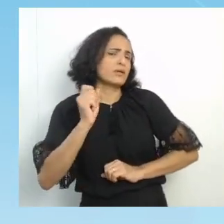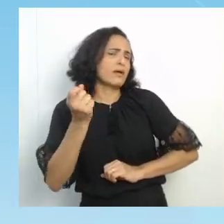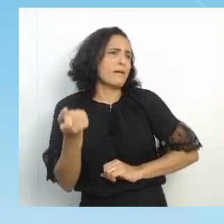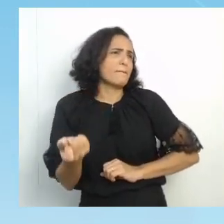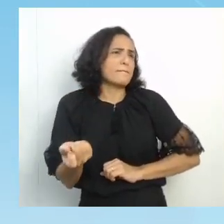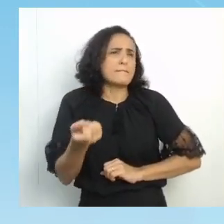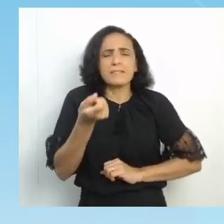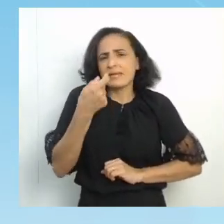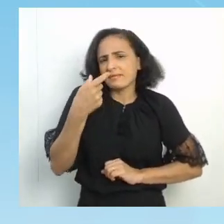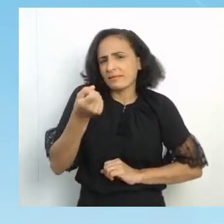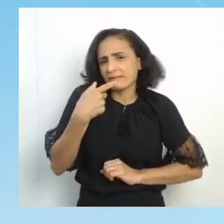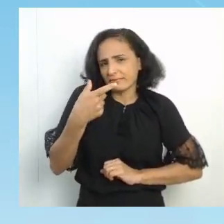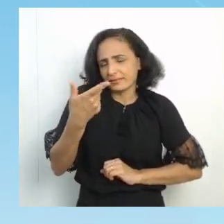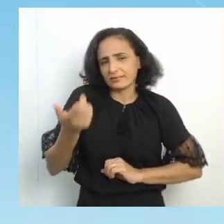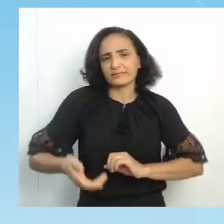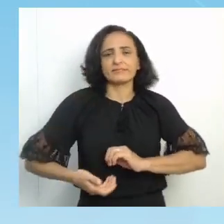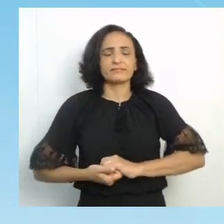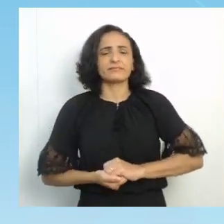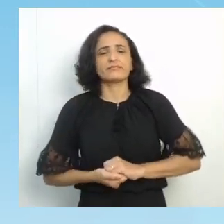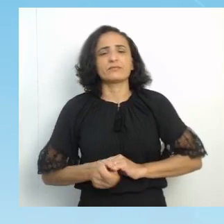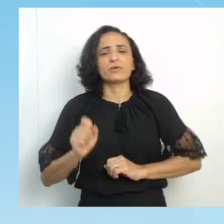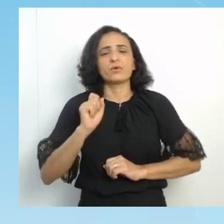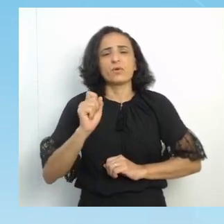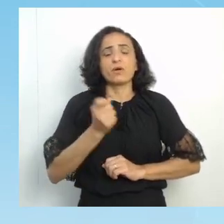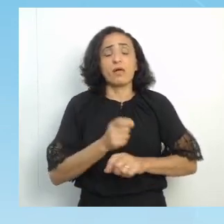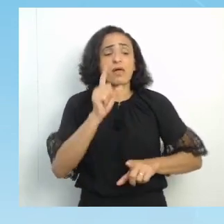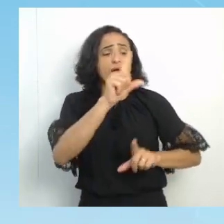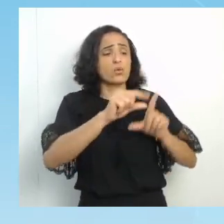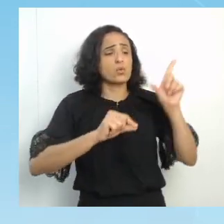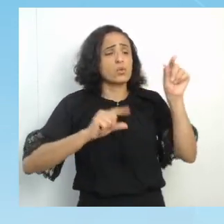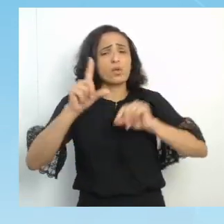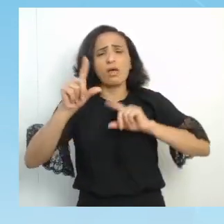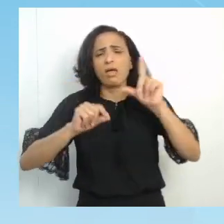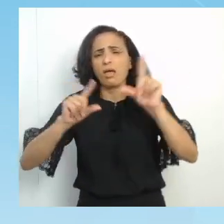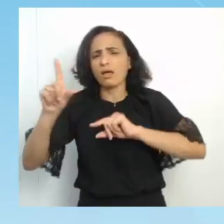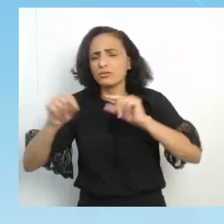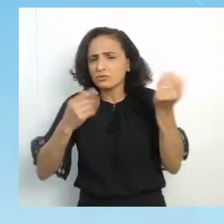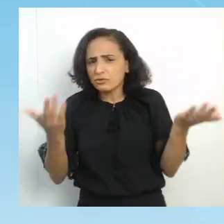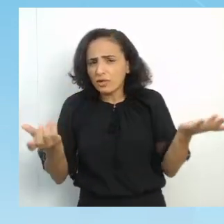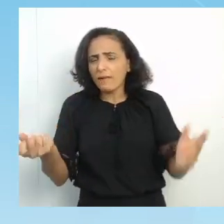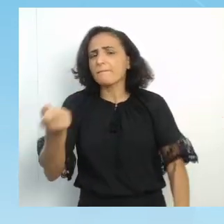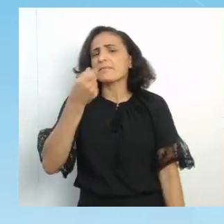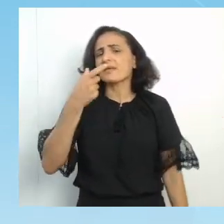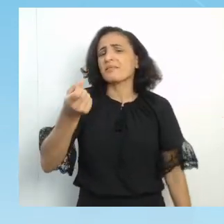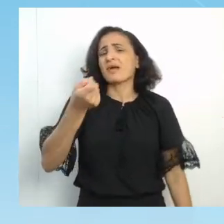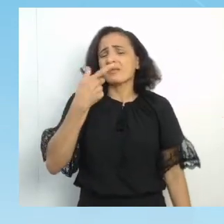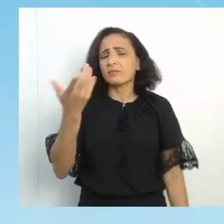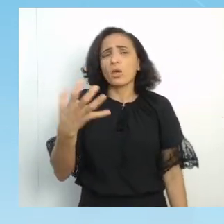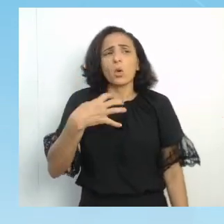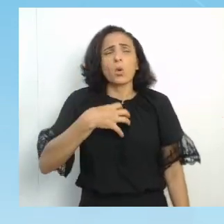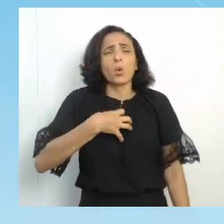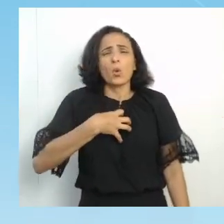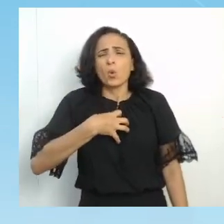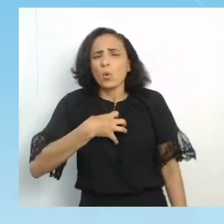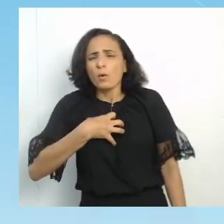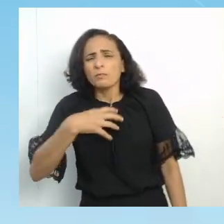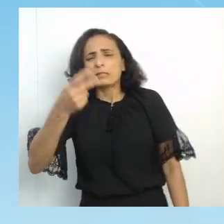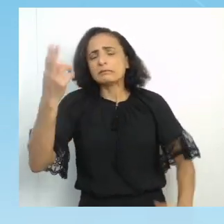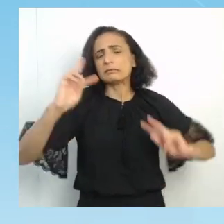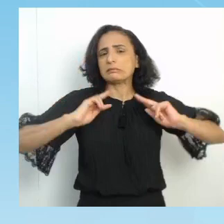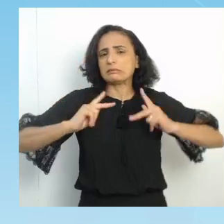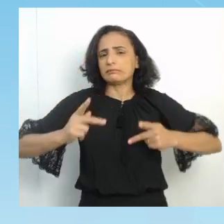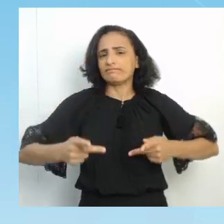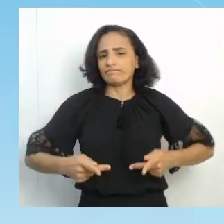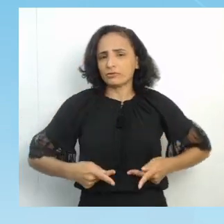Podemos dizer que é a escolha e o uso de medicamentos que é feito pelo indivíduo. Isso